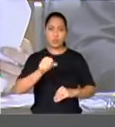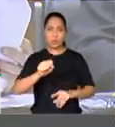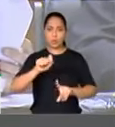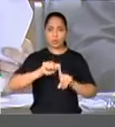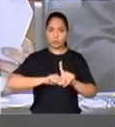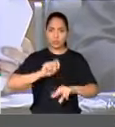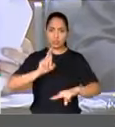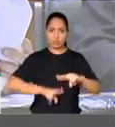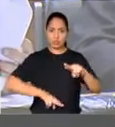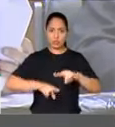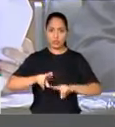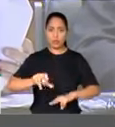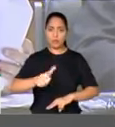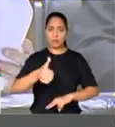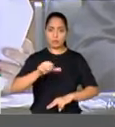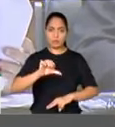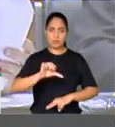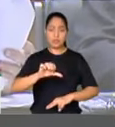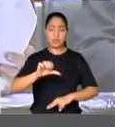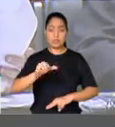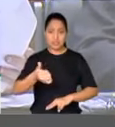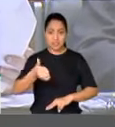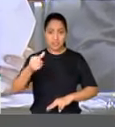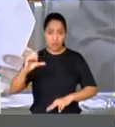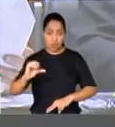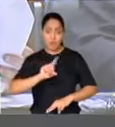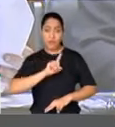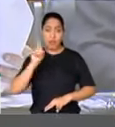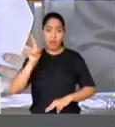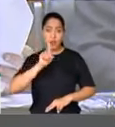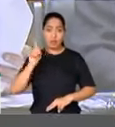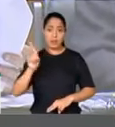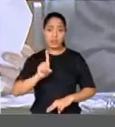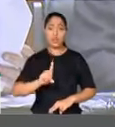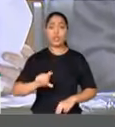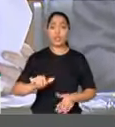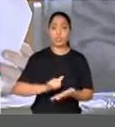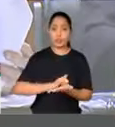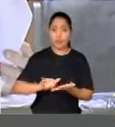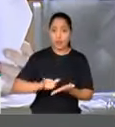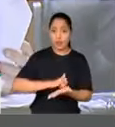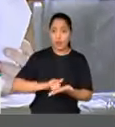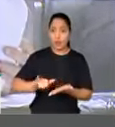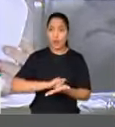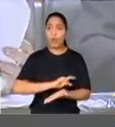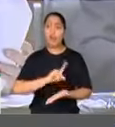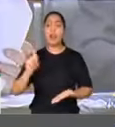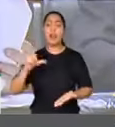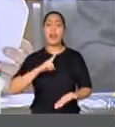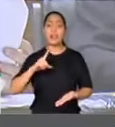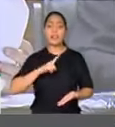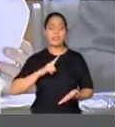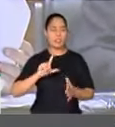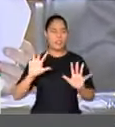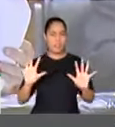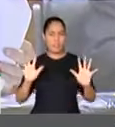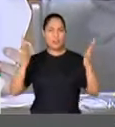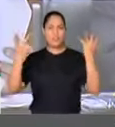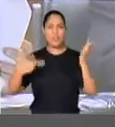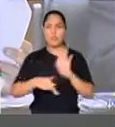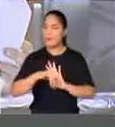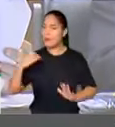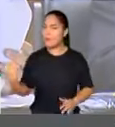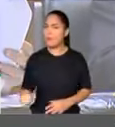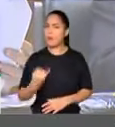junho de 1969, em Nova York. Essas manifestações, que duraram 3 dias, são consideradas o evento mais importante